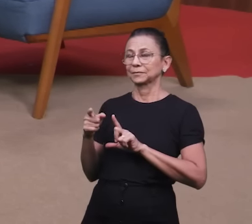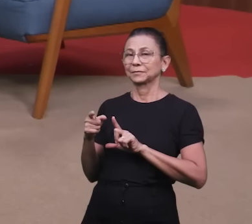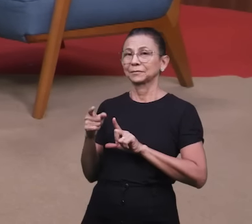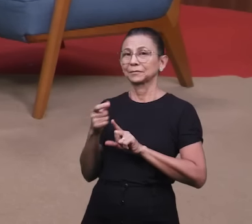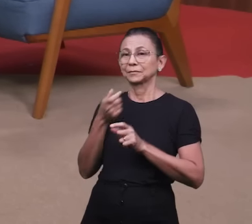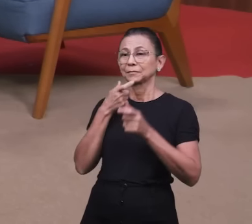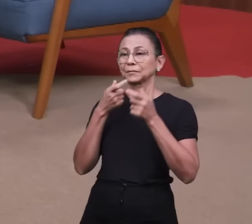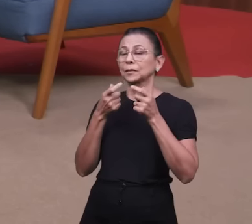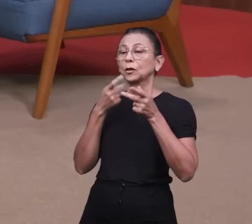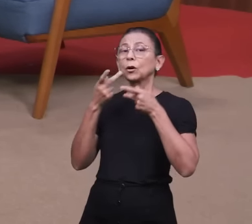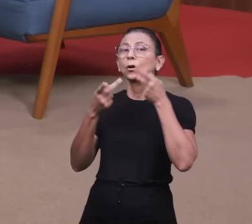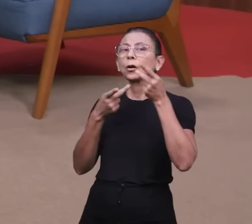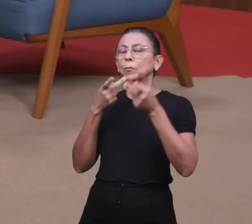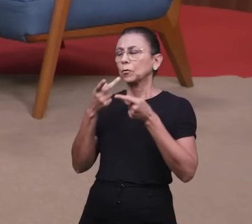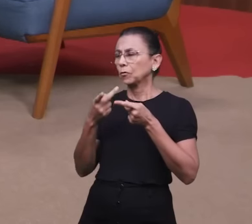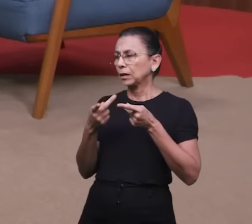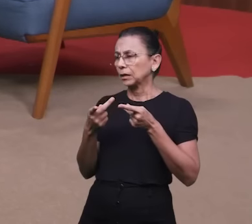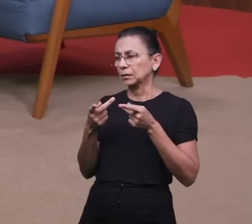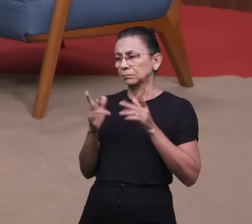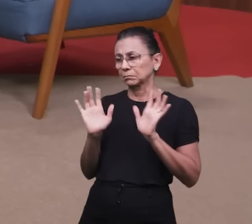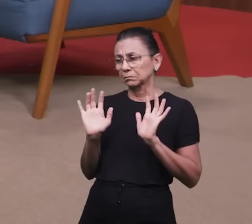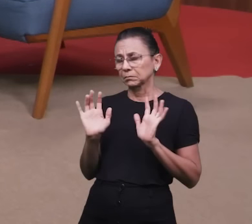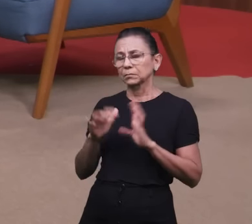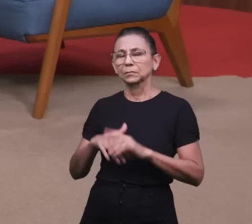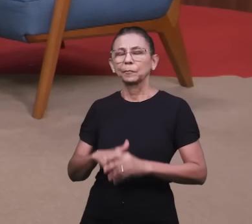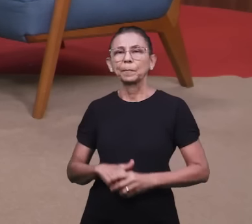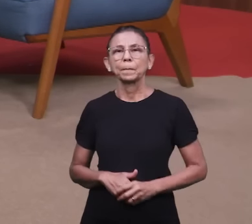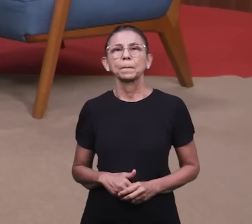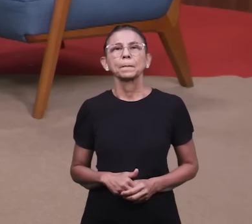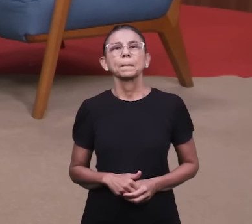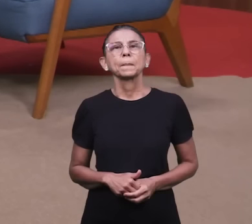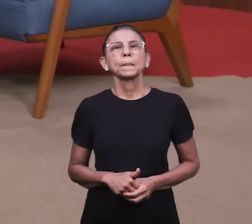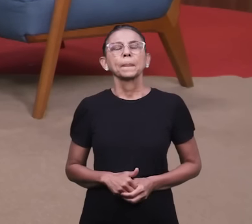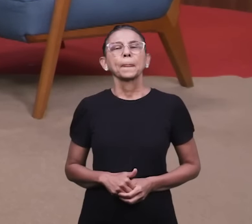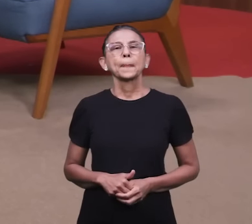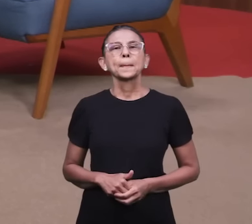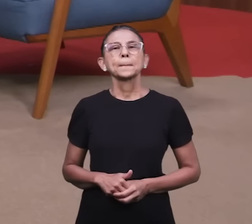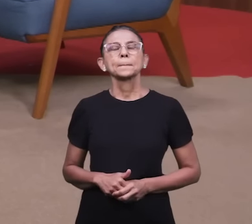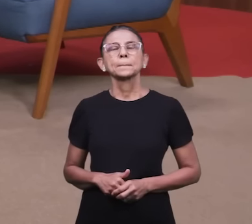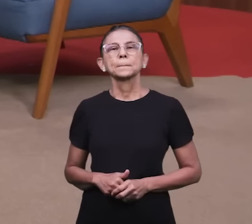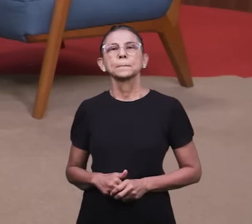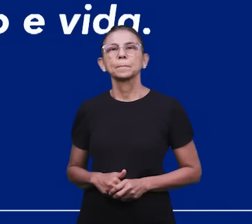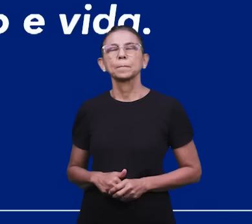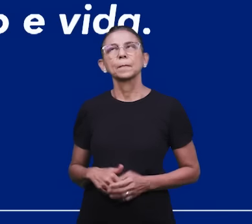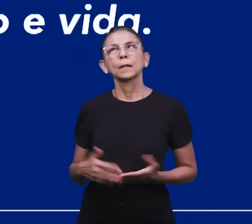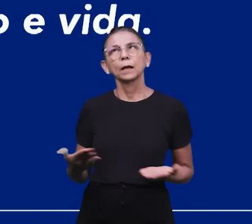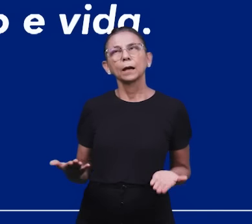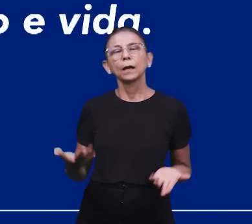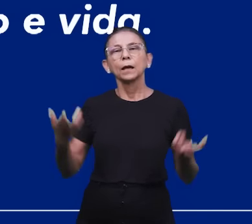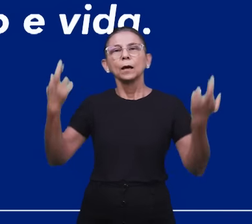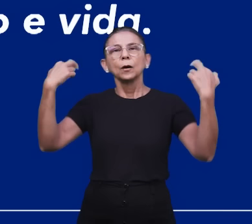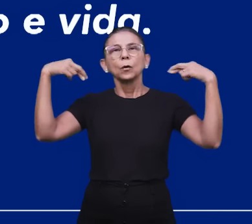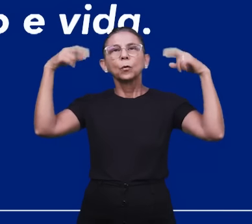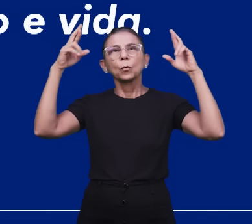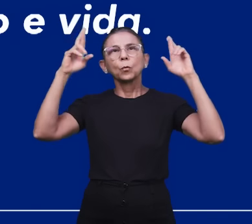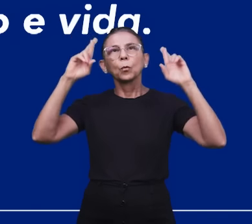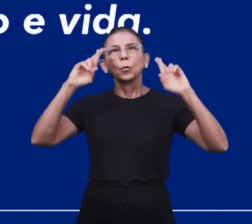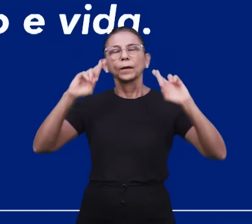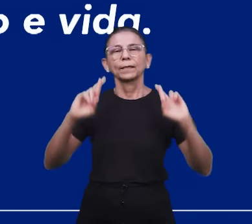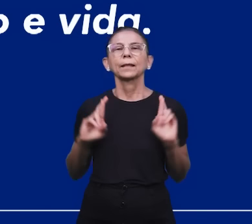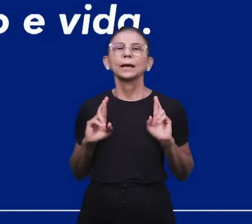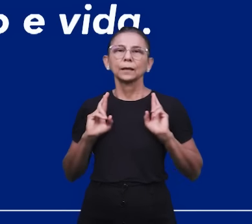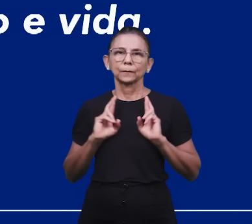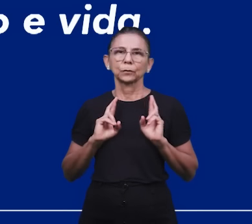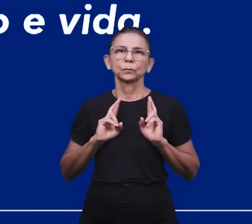você sabe como é que escreve que pronuncia isso aqui você pode falar fica no Gabão ele diz o seguinte o cordeiro